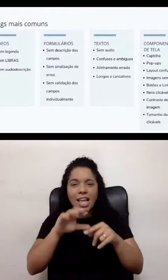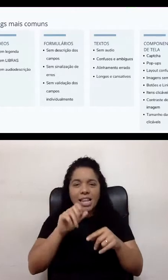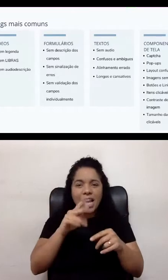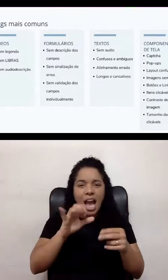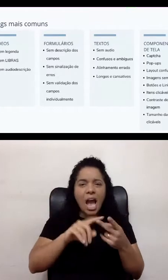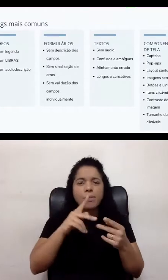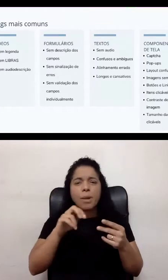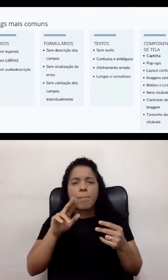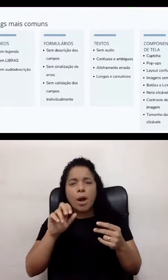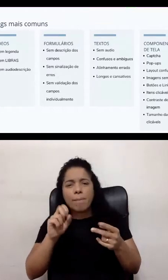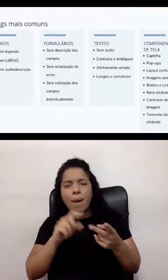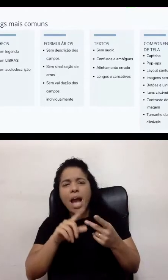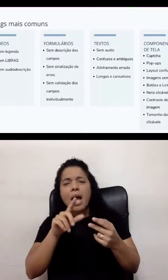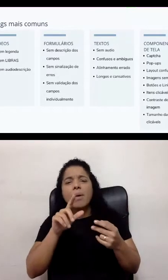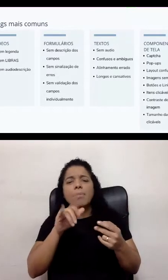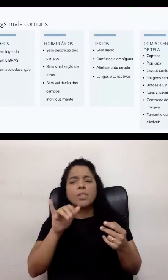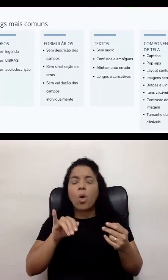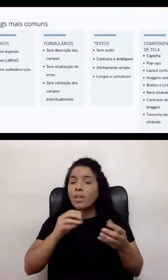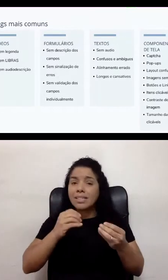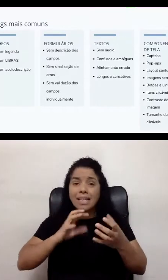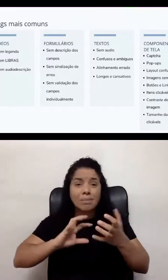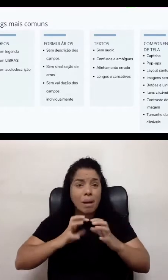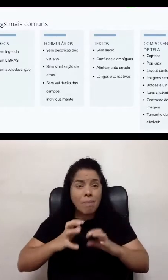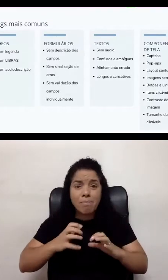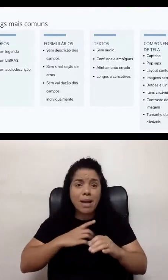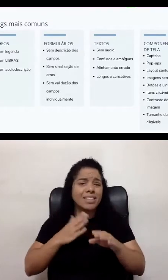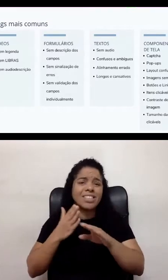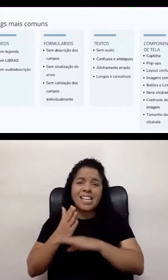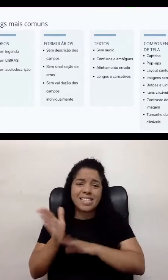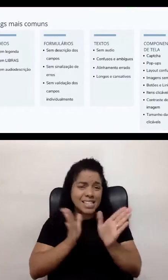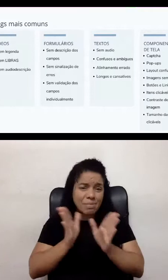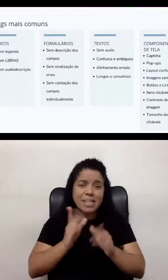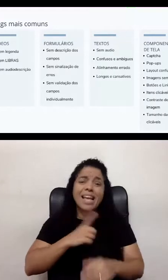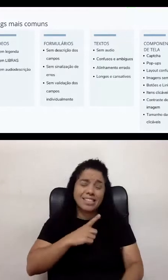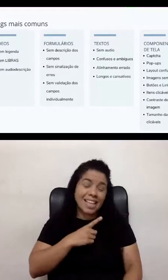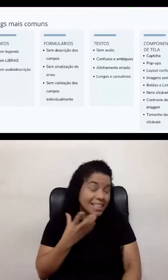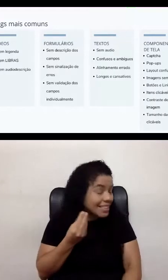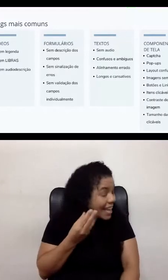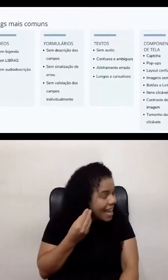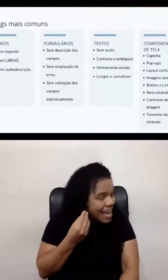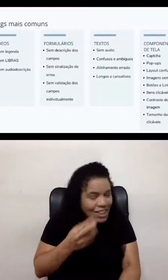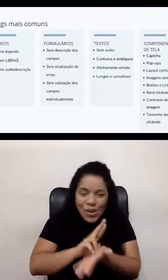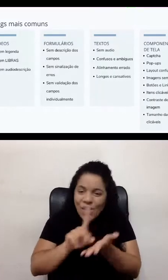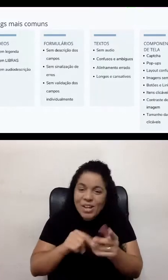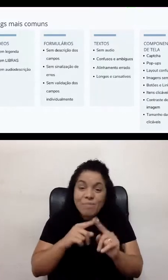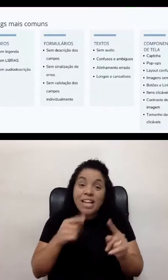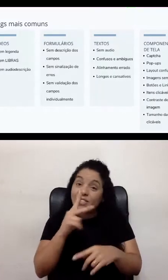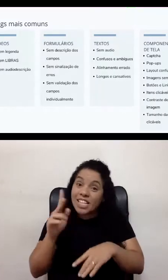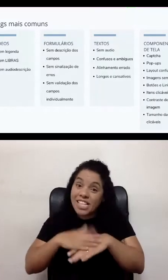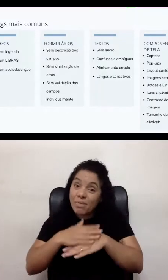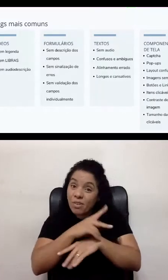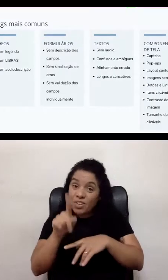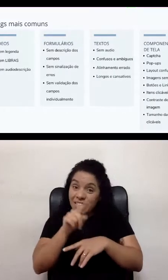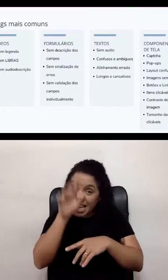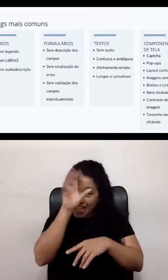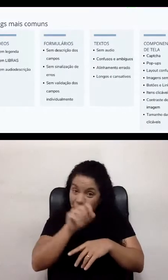sem links. Gente, tem tanto bug de acessibilidade, tanto bug, mas eu vou deixar para vocês aprender tudo isso